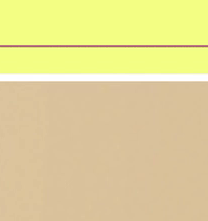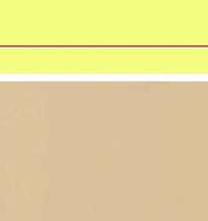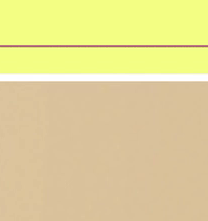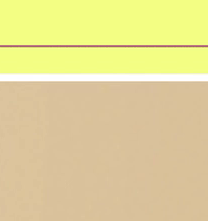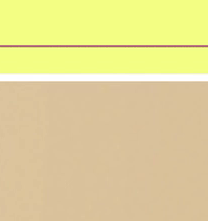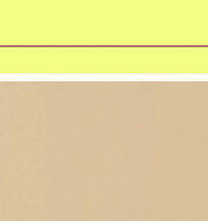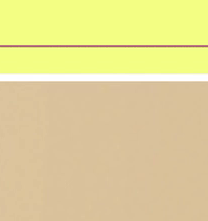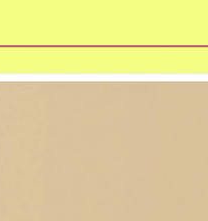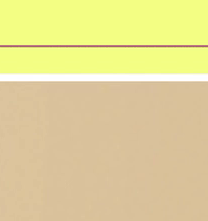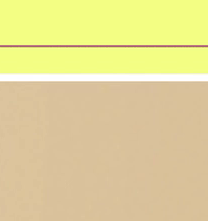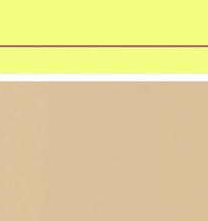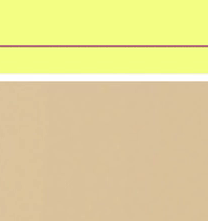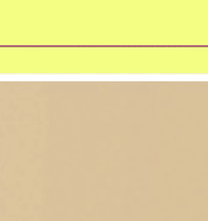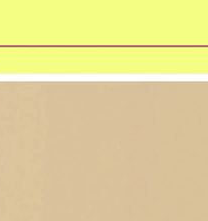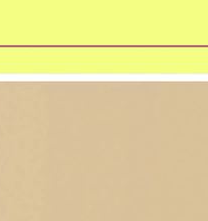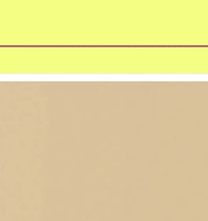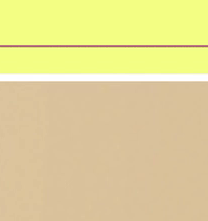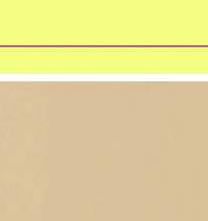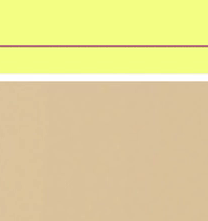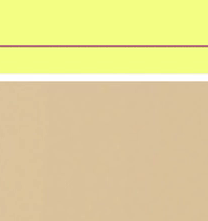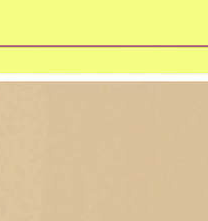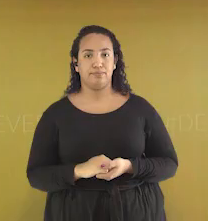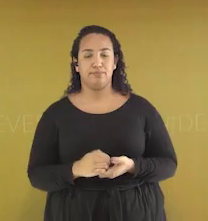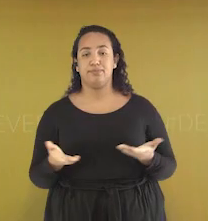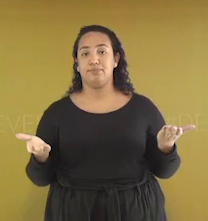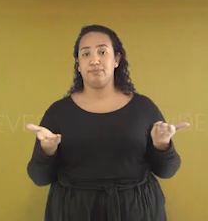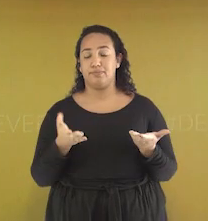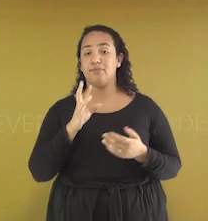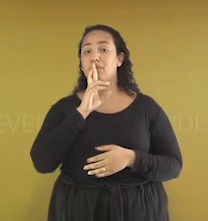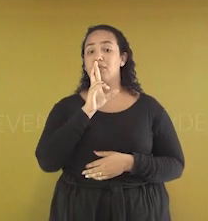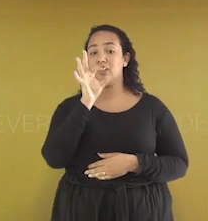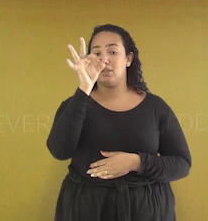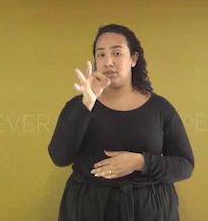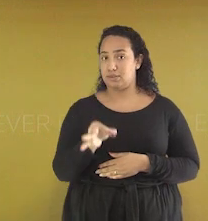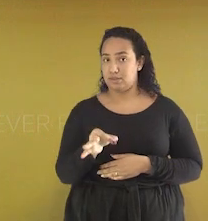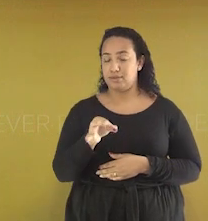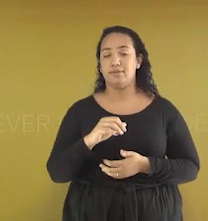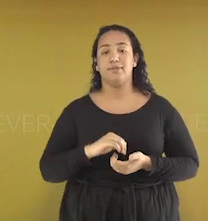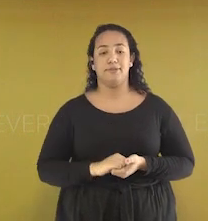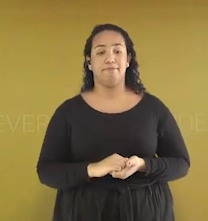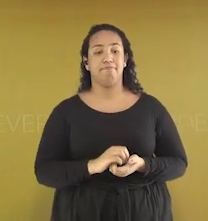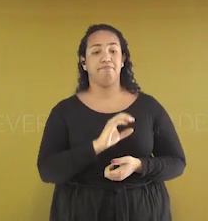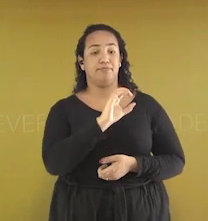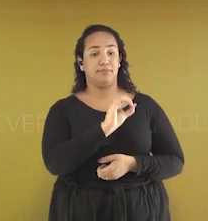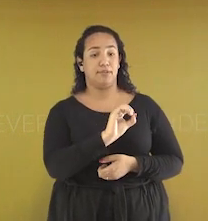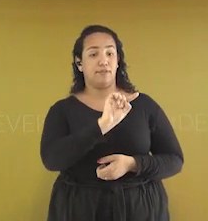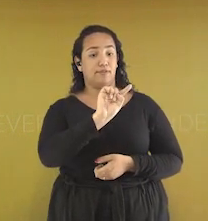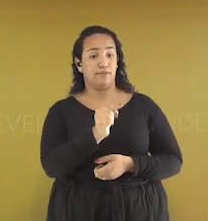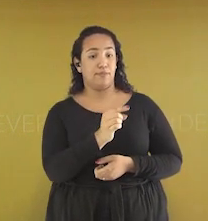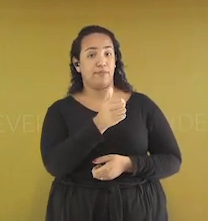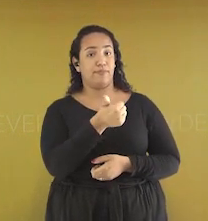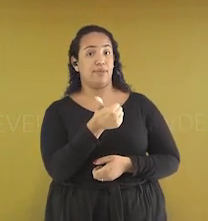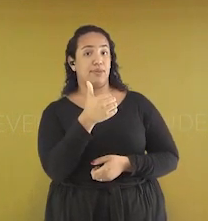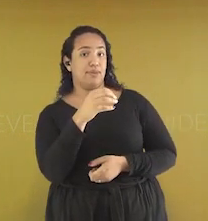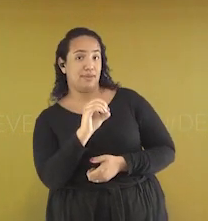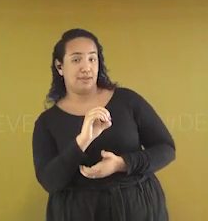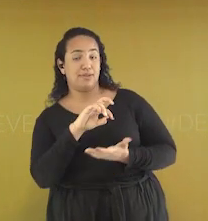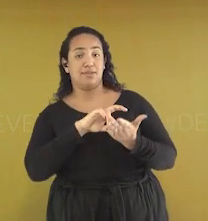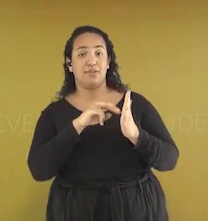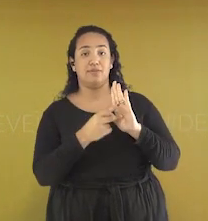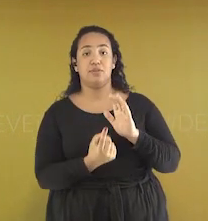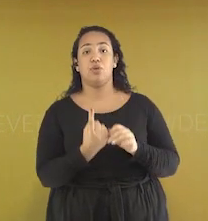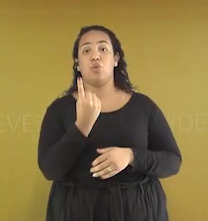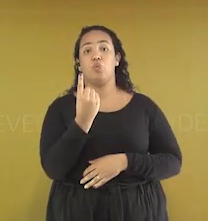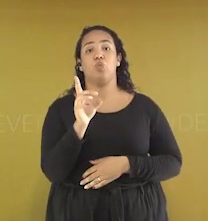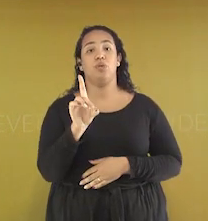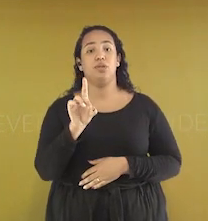Corrigir? Então, 0,10 é um